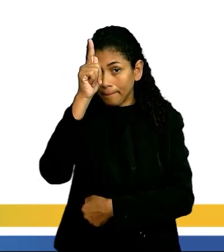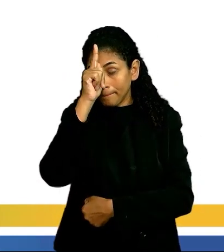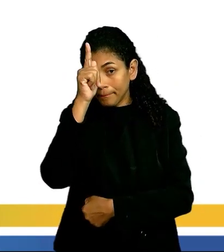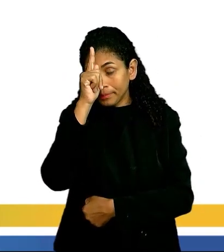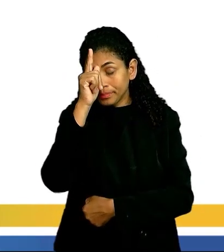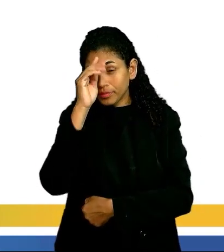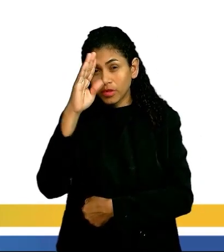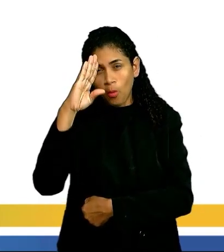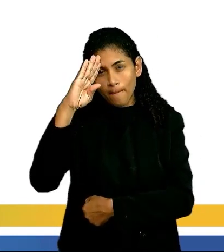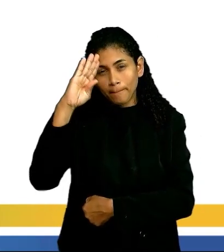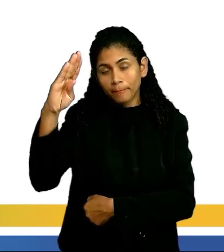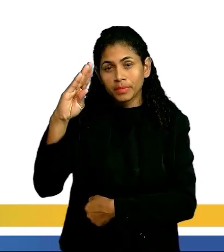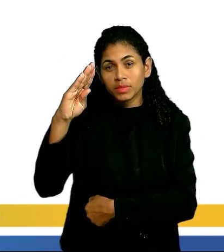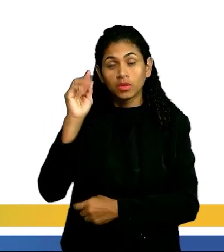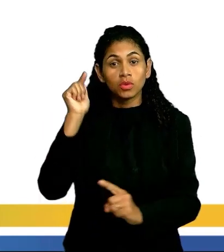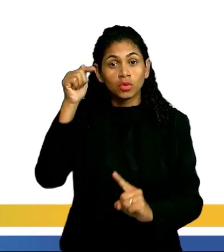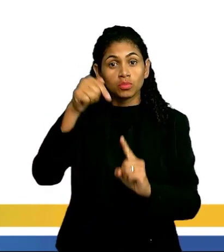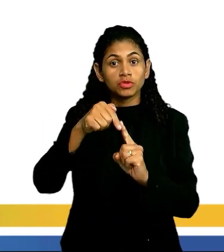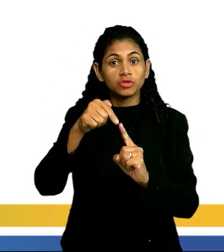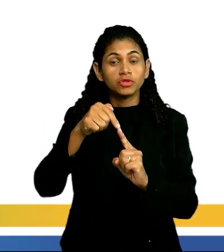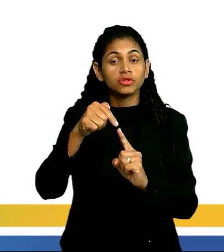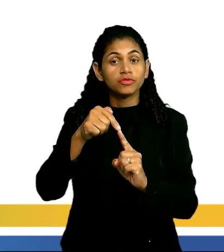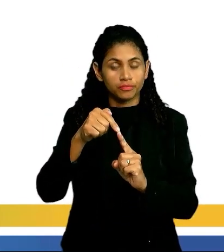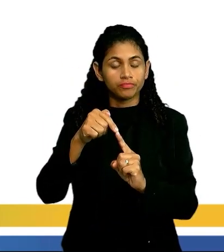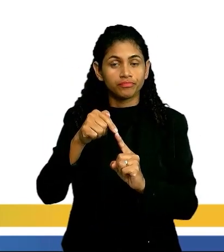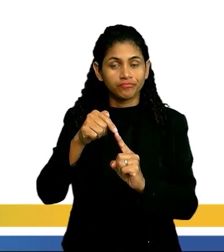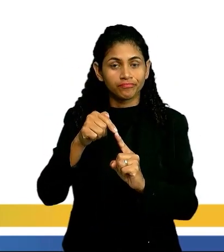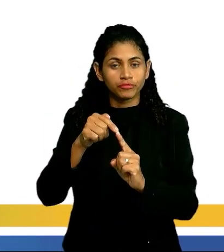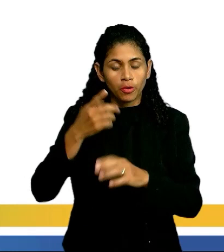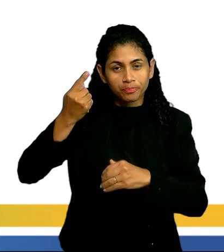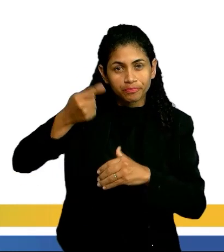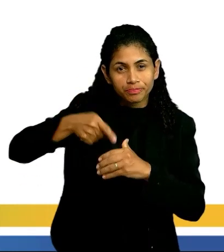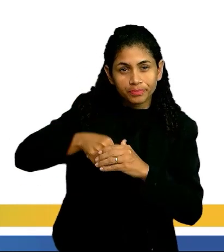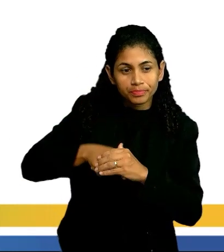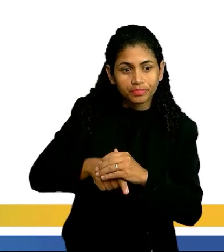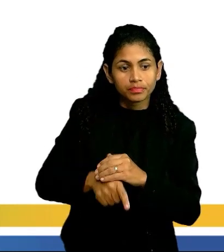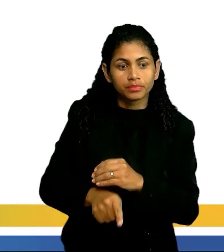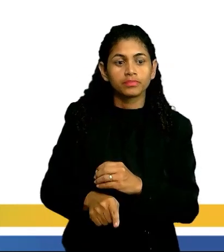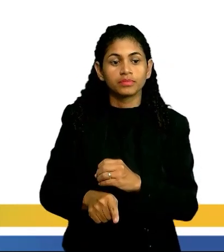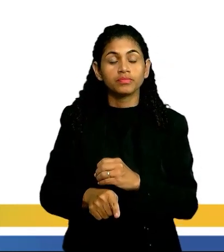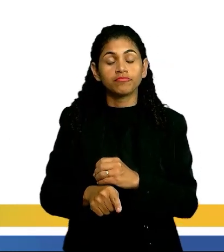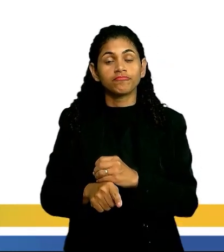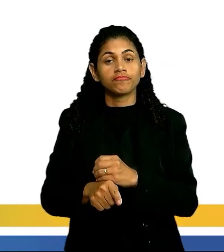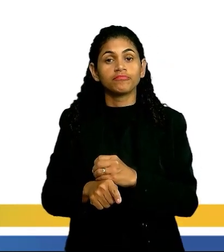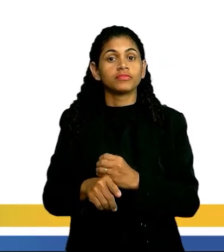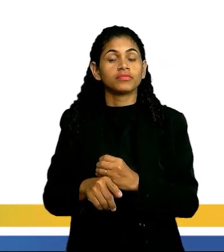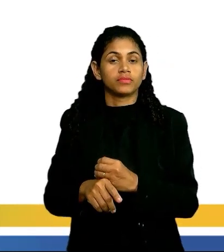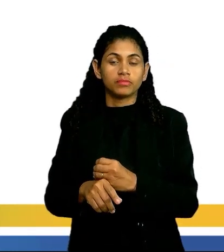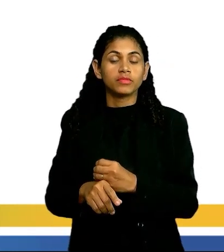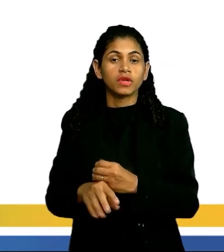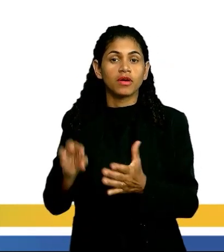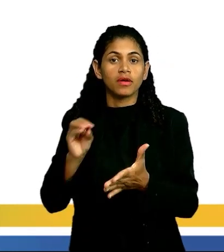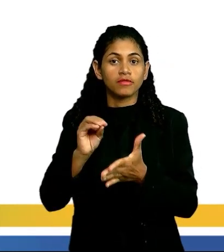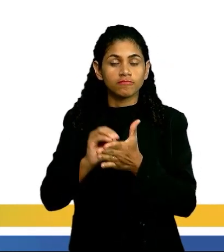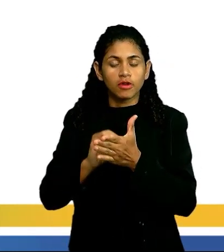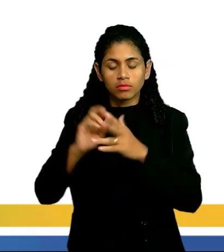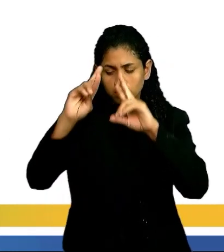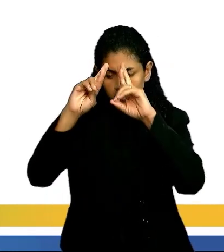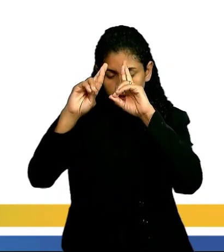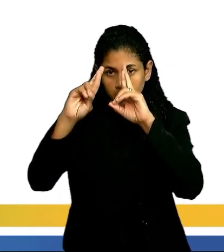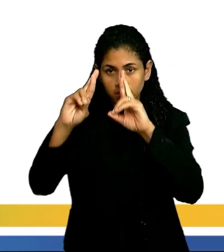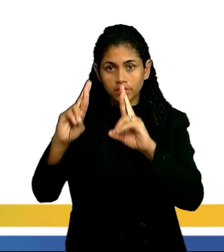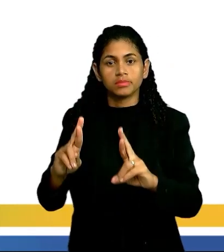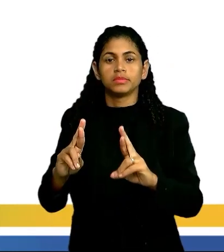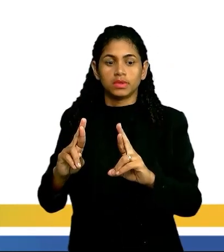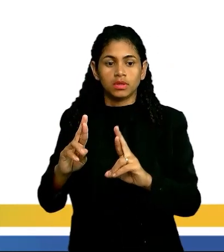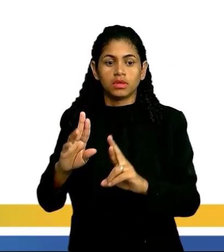principal objetivo do filme foi aprofundar essa intolerância étnica.